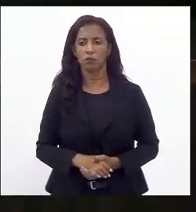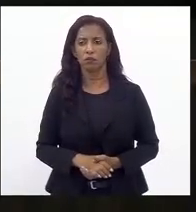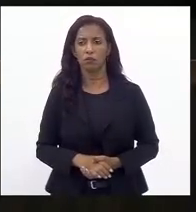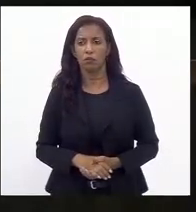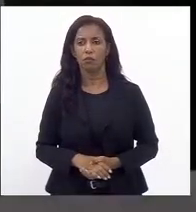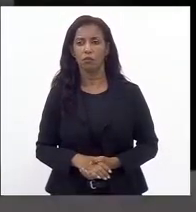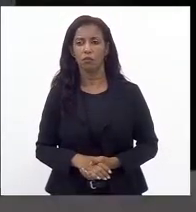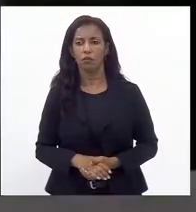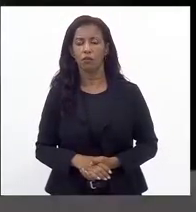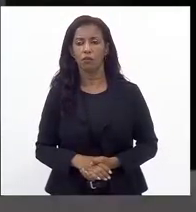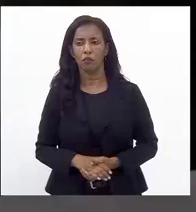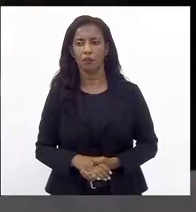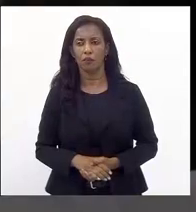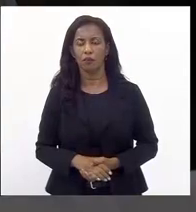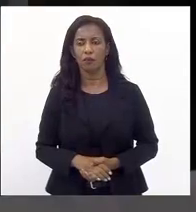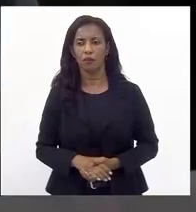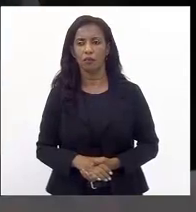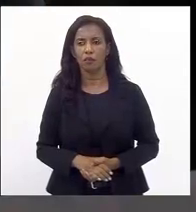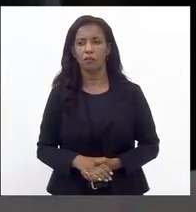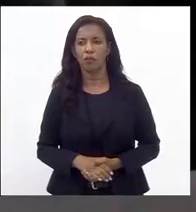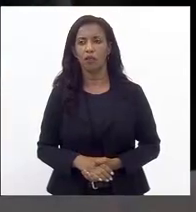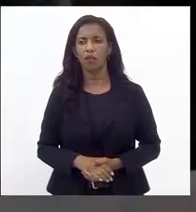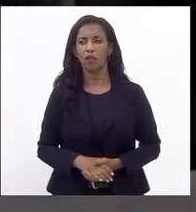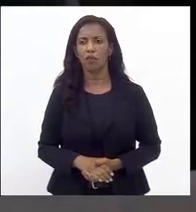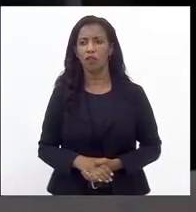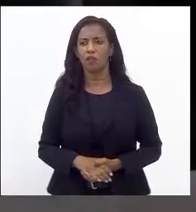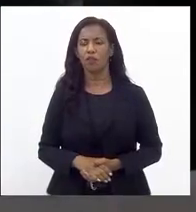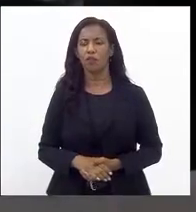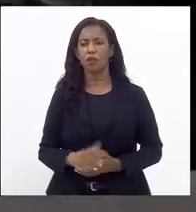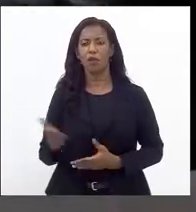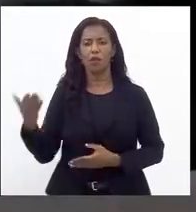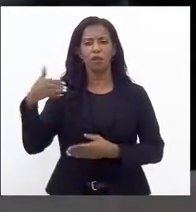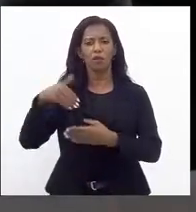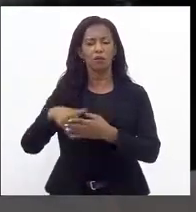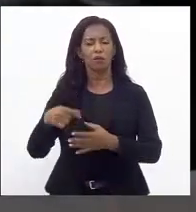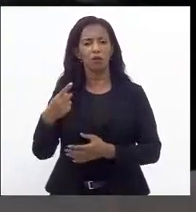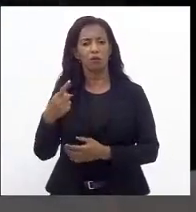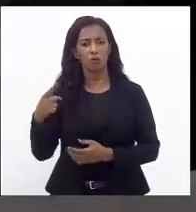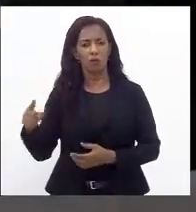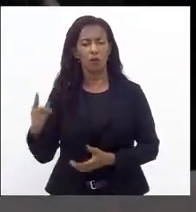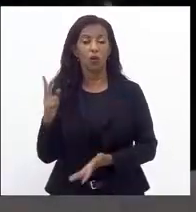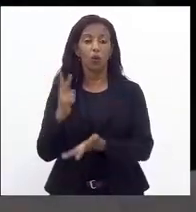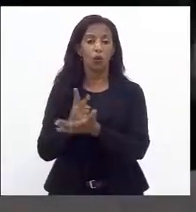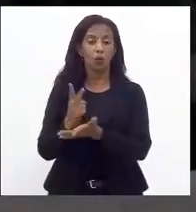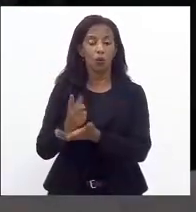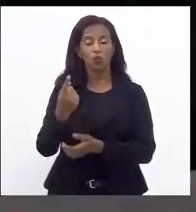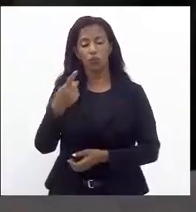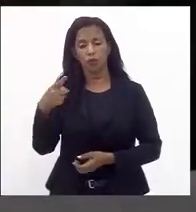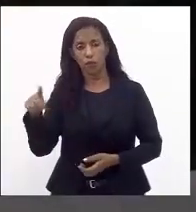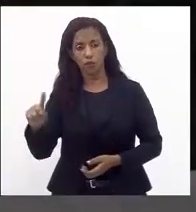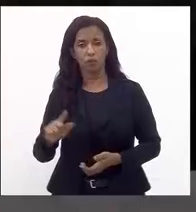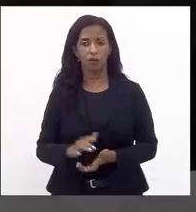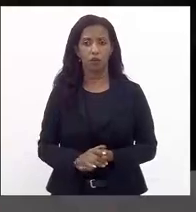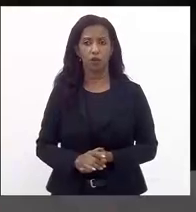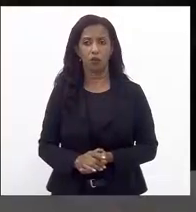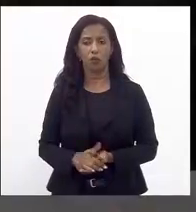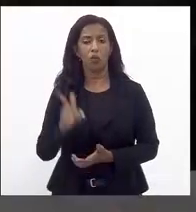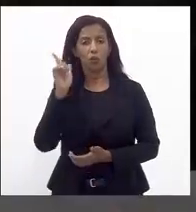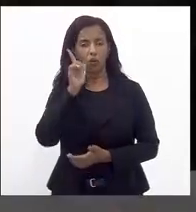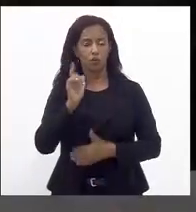o que é o Diego pagou gente que é o Diego é o seguinte meu voto é não permanece sendo não